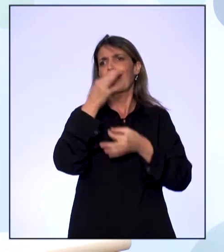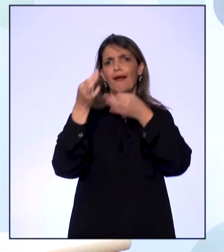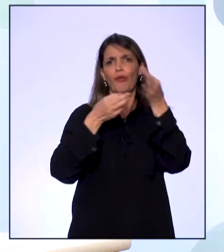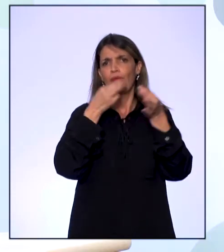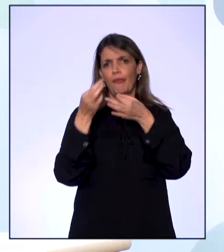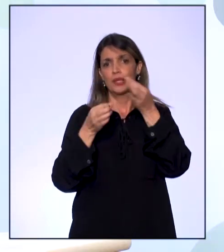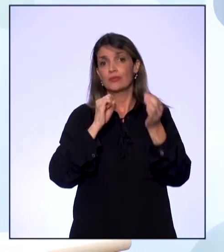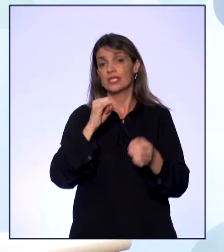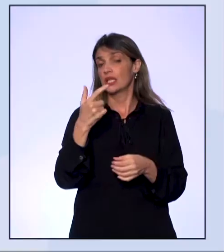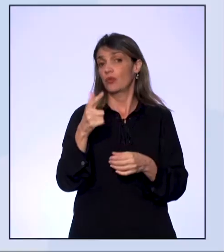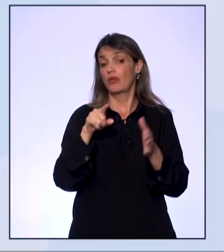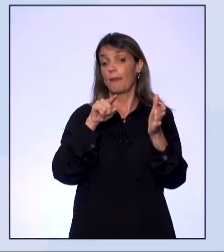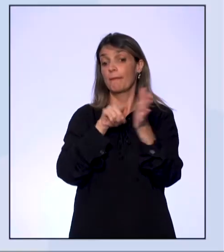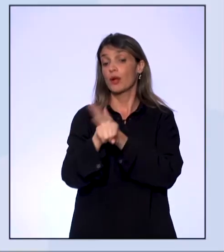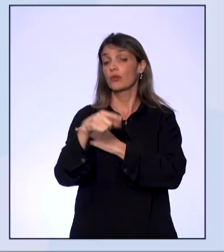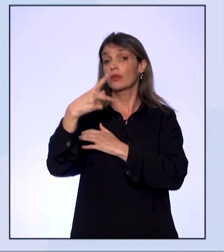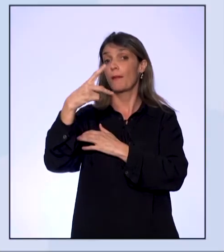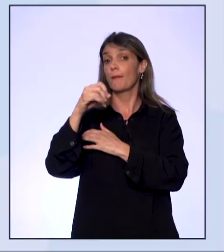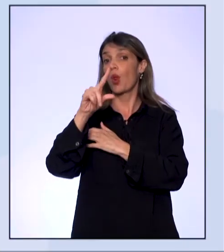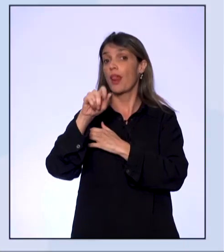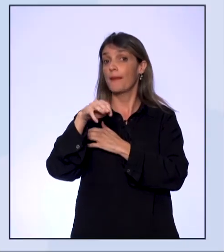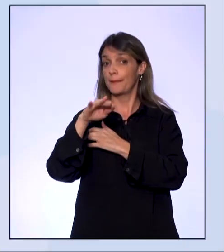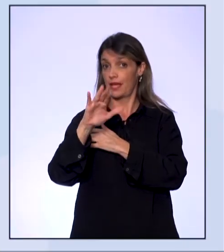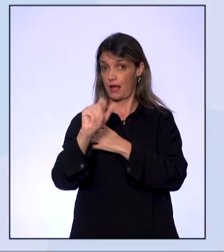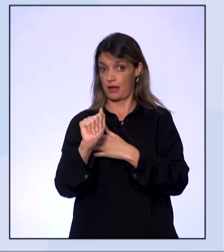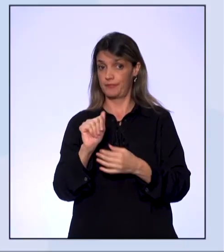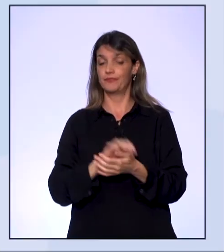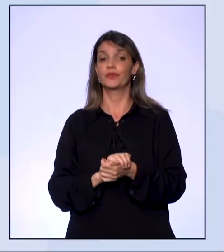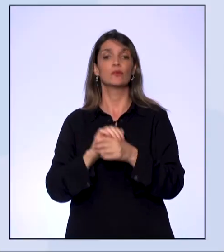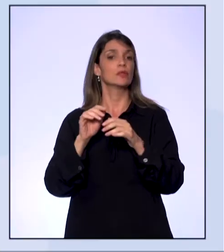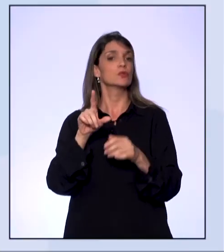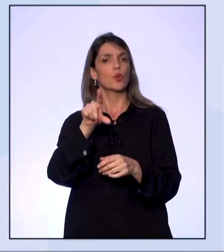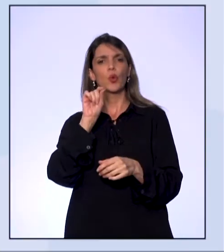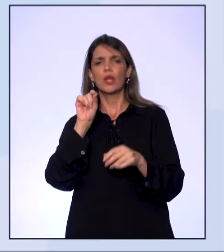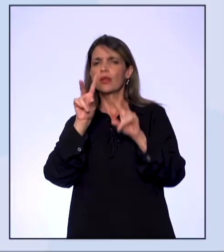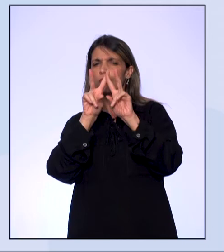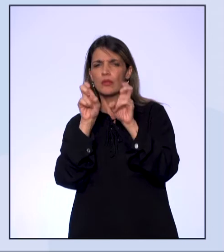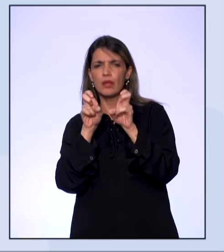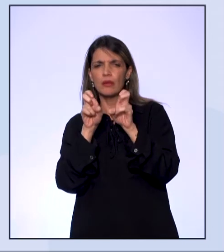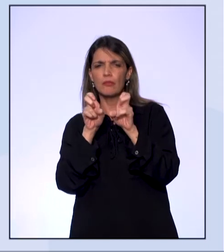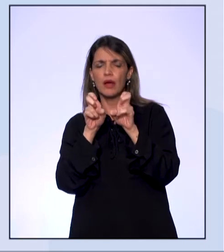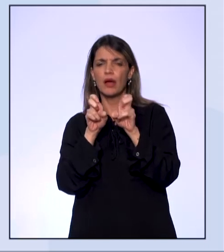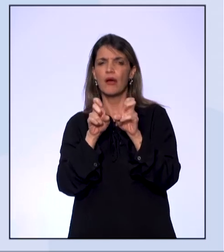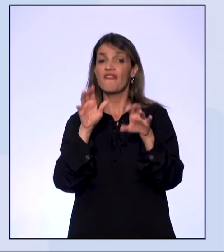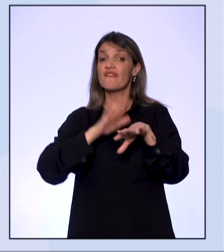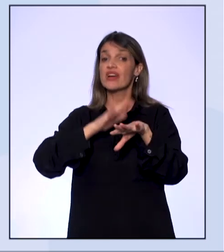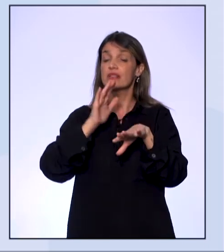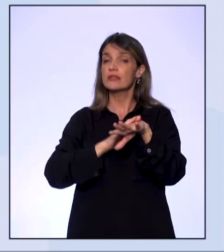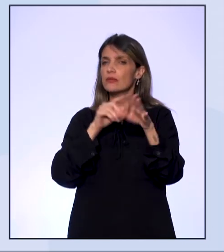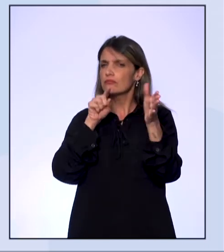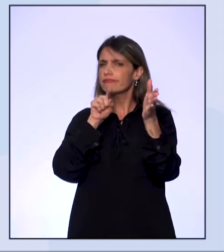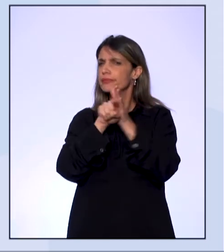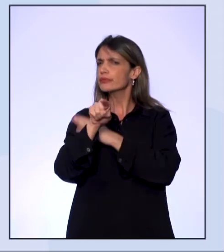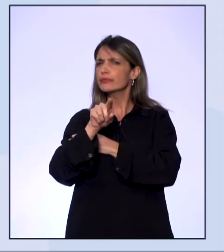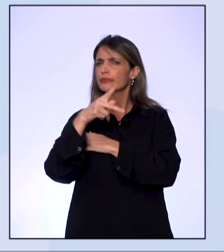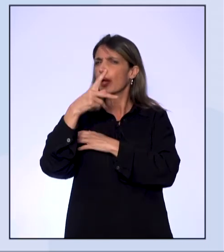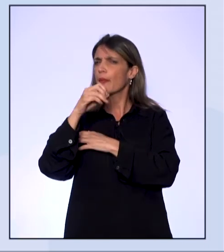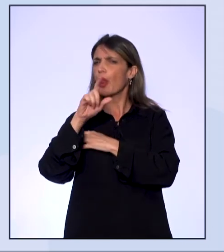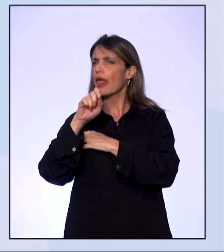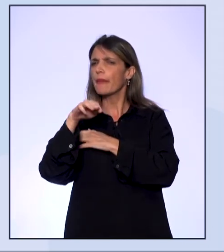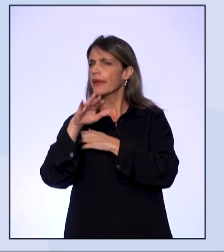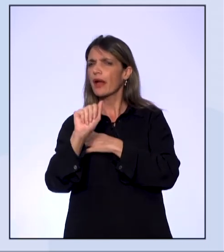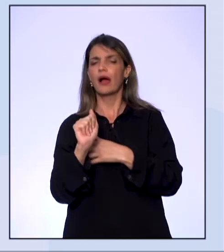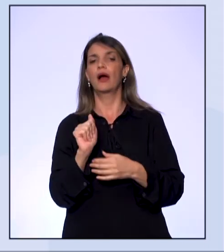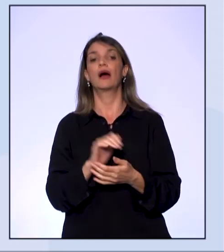não há questão polêmica. Então, escolher um tema, elaborar uma questão polêmica e assuma uma posição. Essa posição ela tem